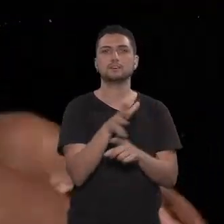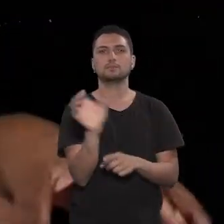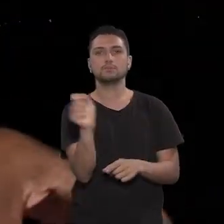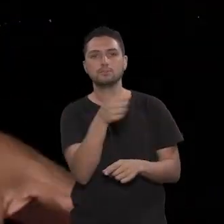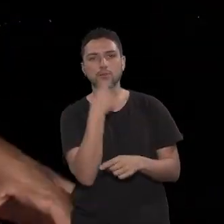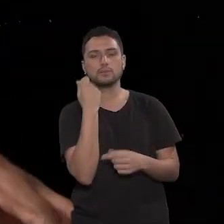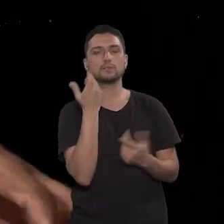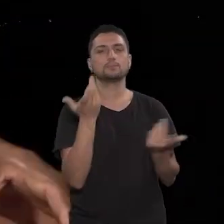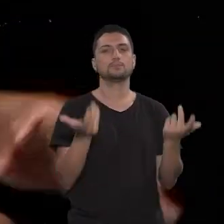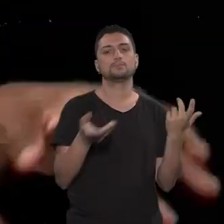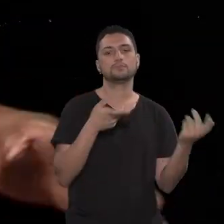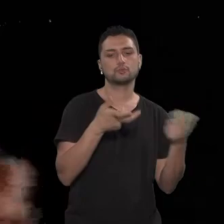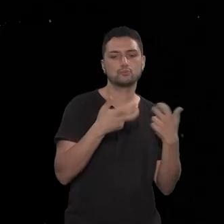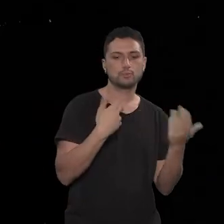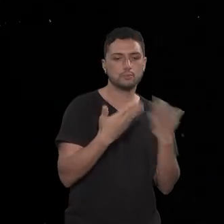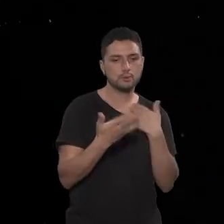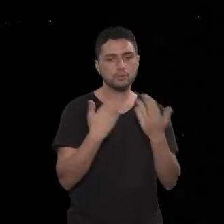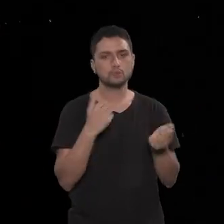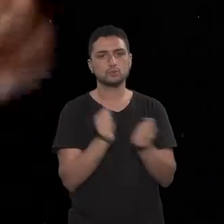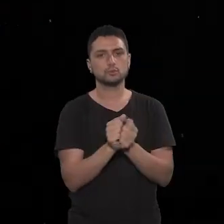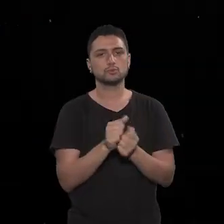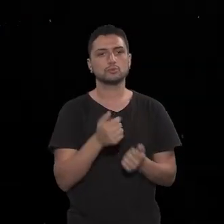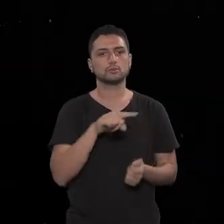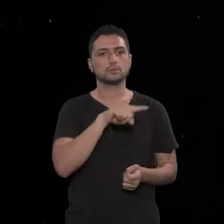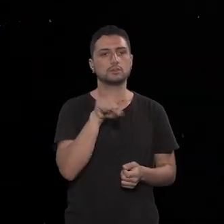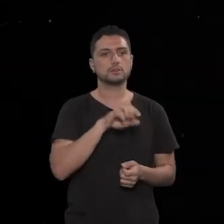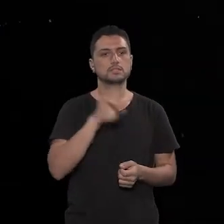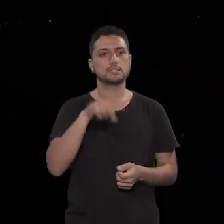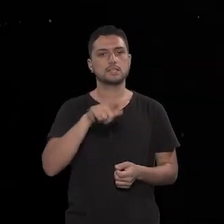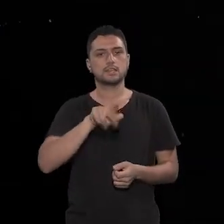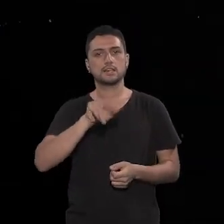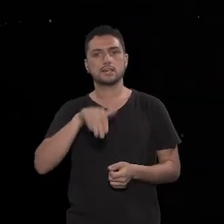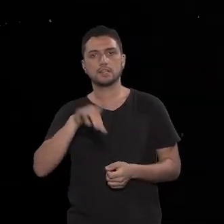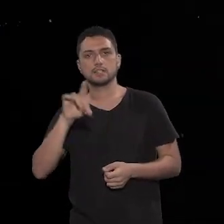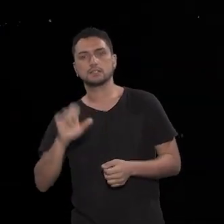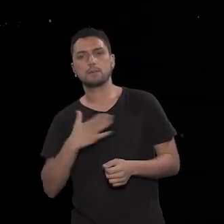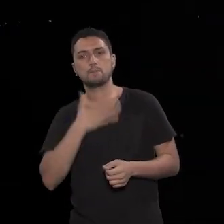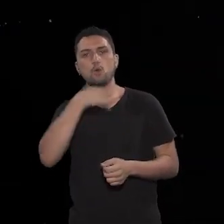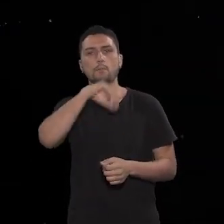se encontram nessa padaria. Então, Zé Grande,